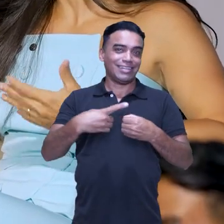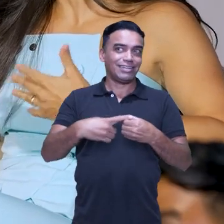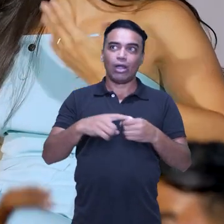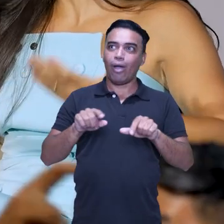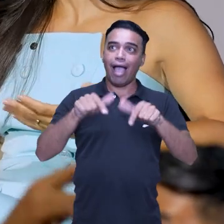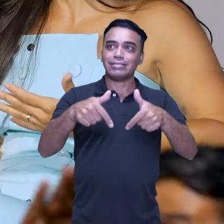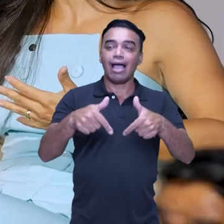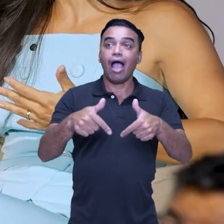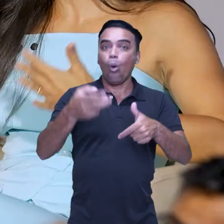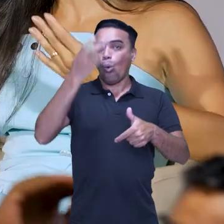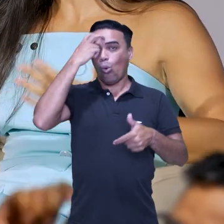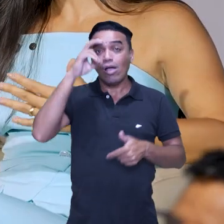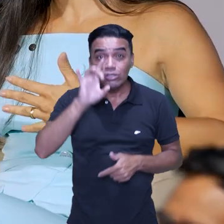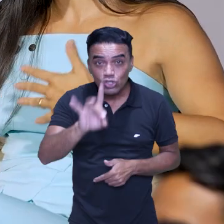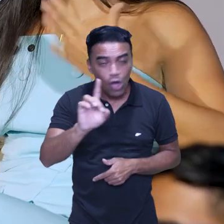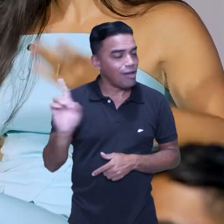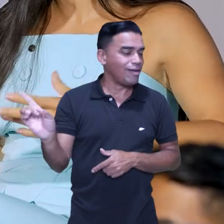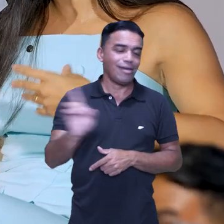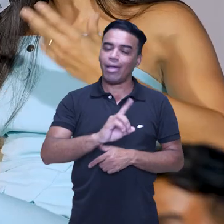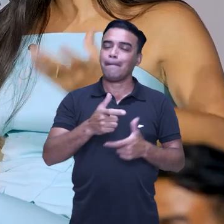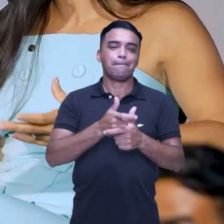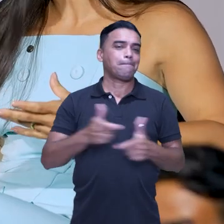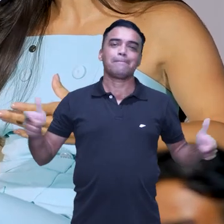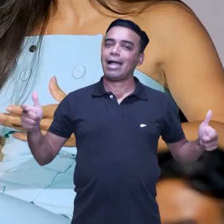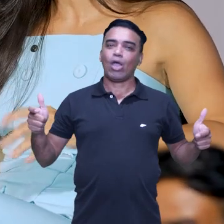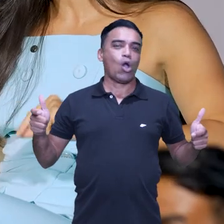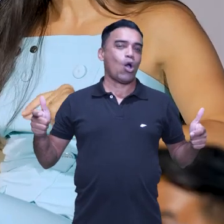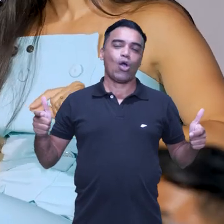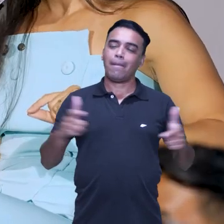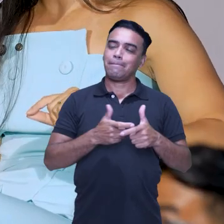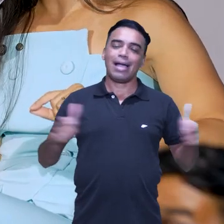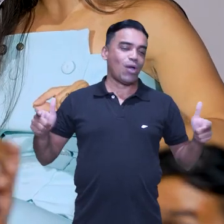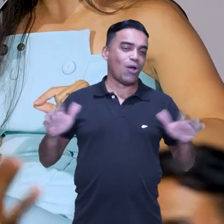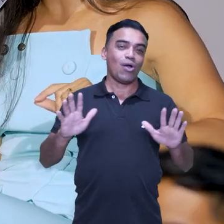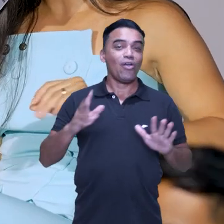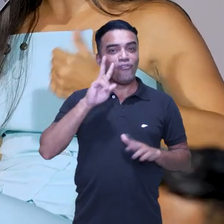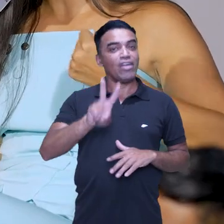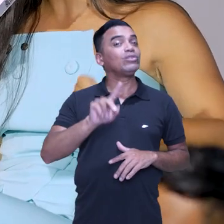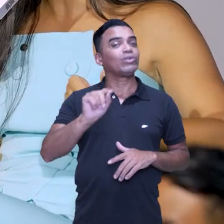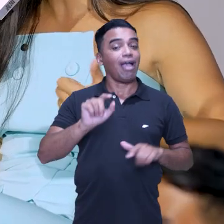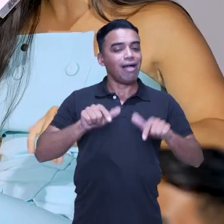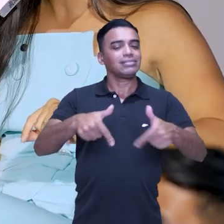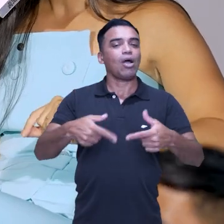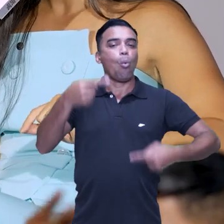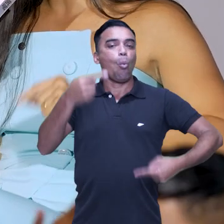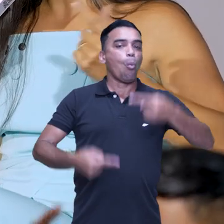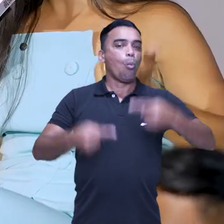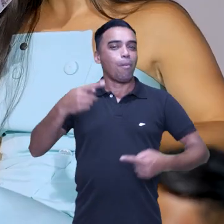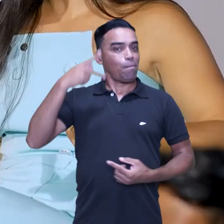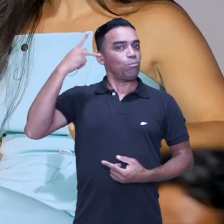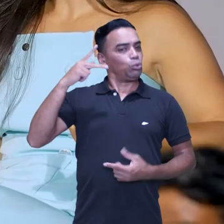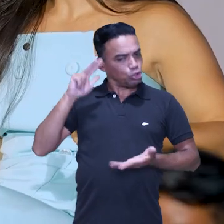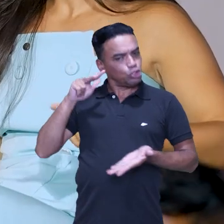até é maior que um ato cultural, ou até que a própria arte, né? Eu vejo isso como um ato político, como